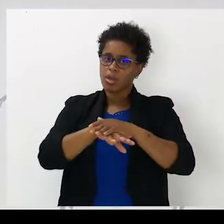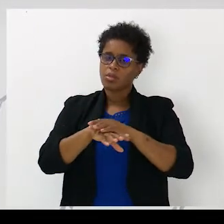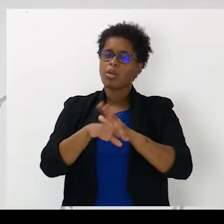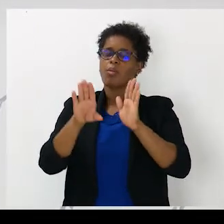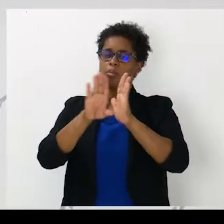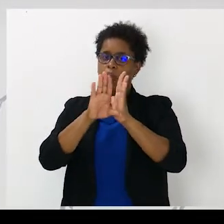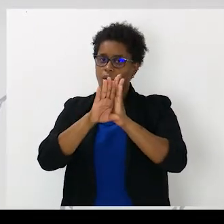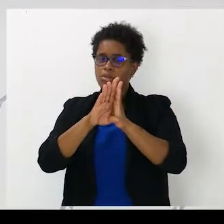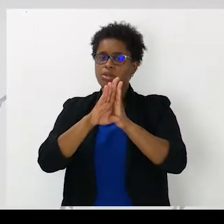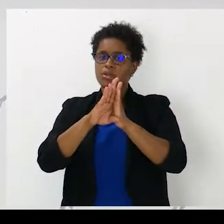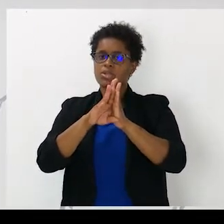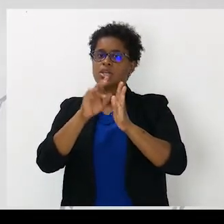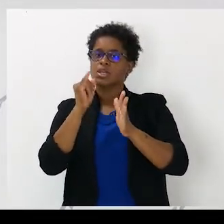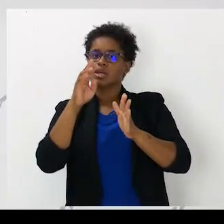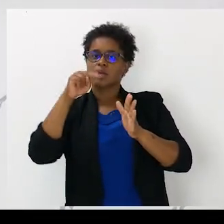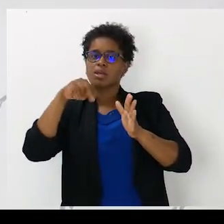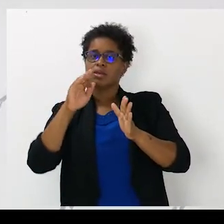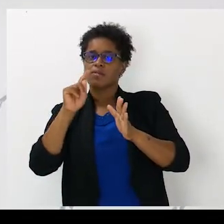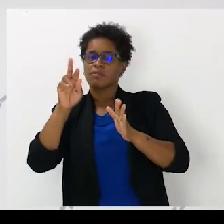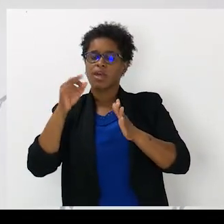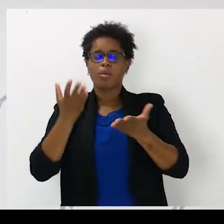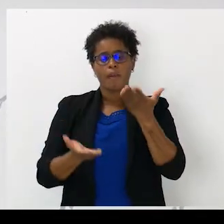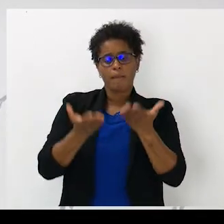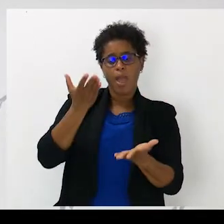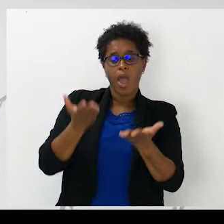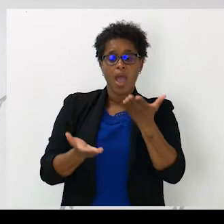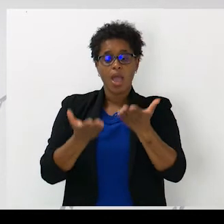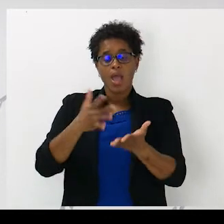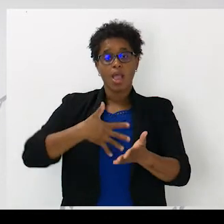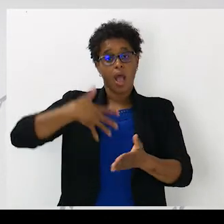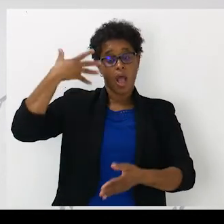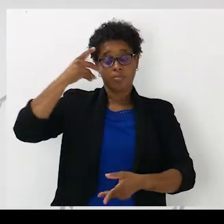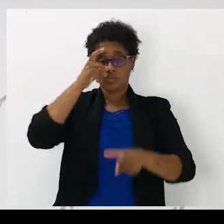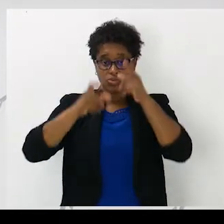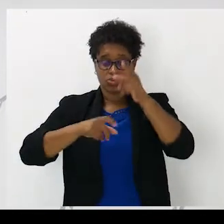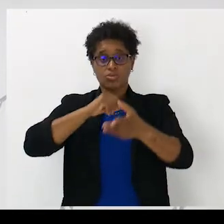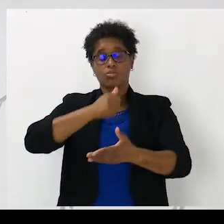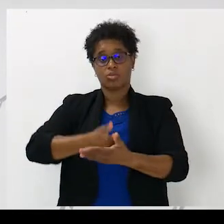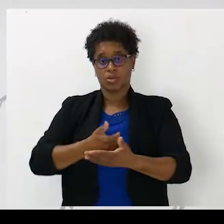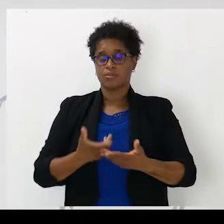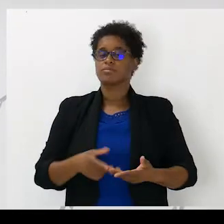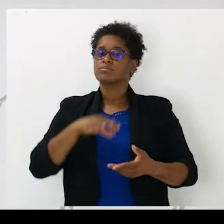infernos, pesa a alma dos finados, dos defuntos,